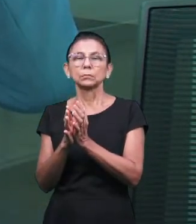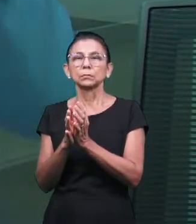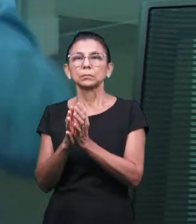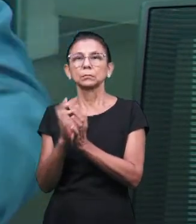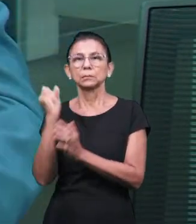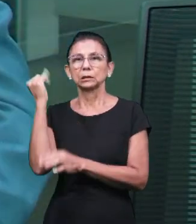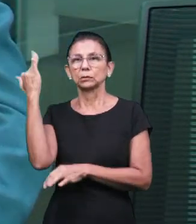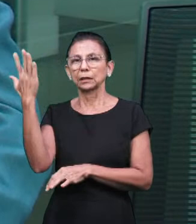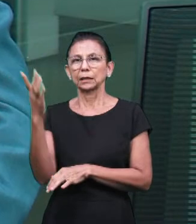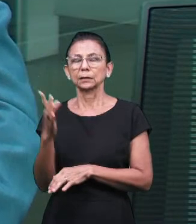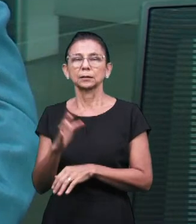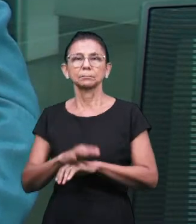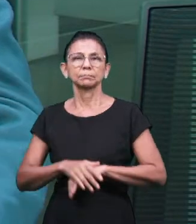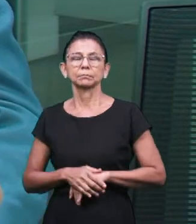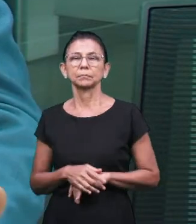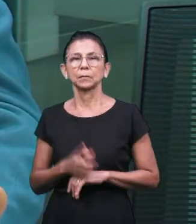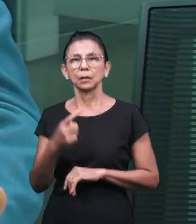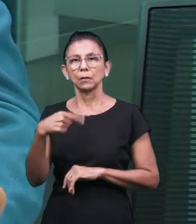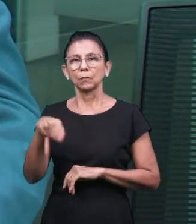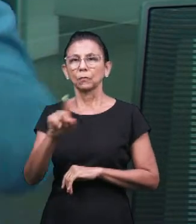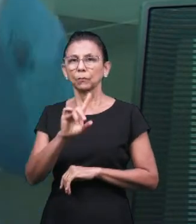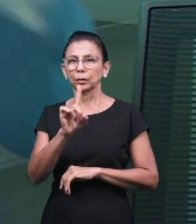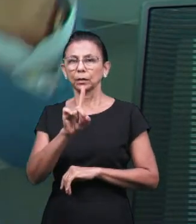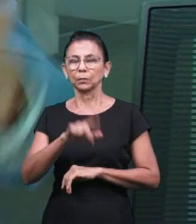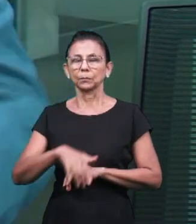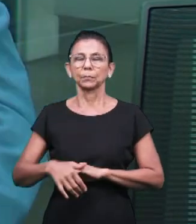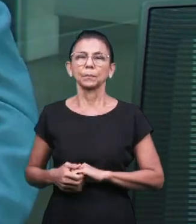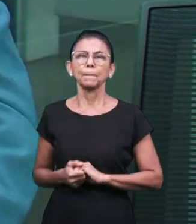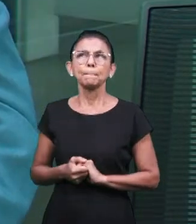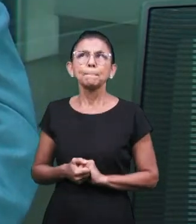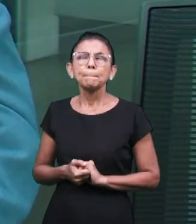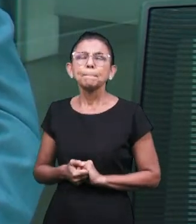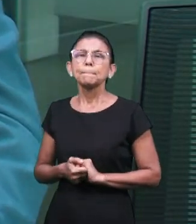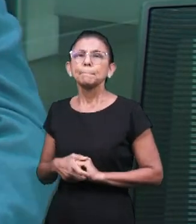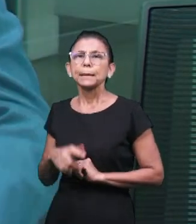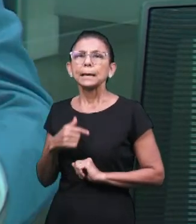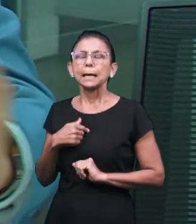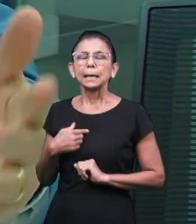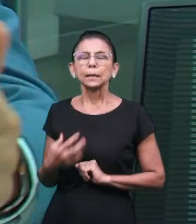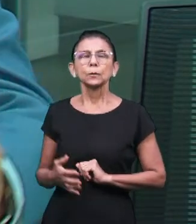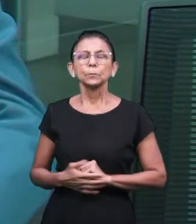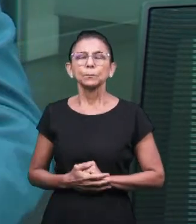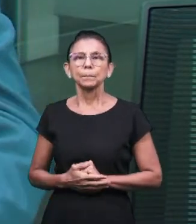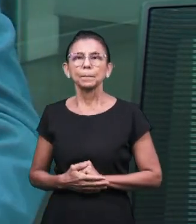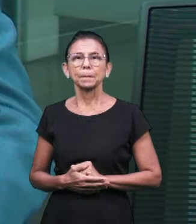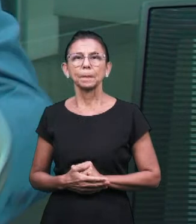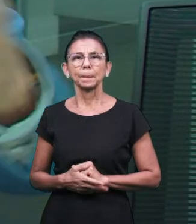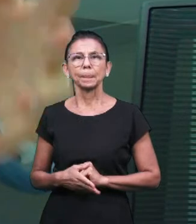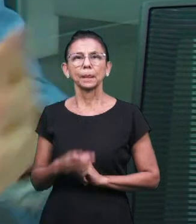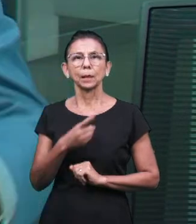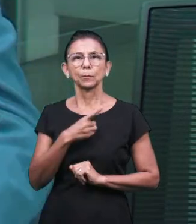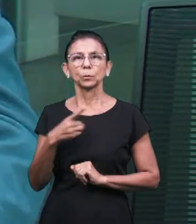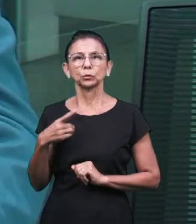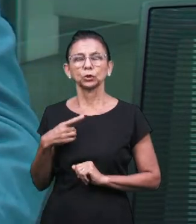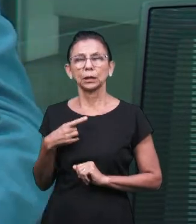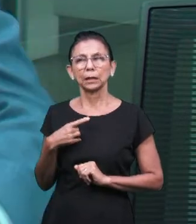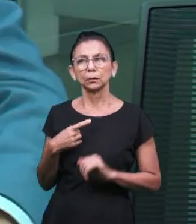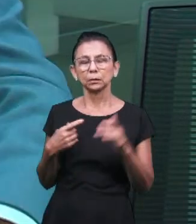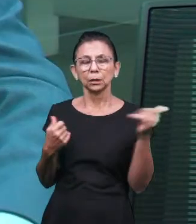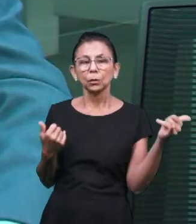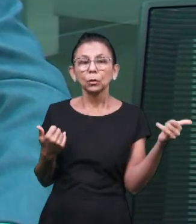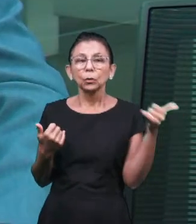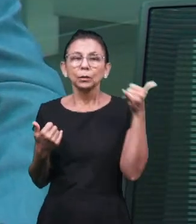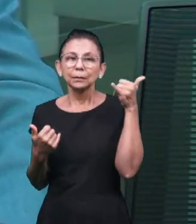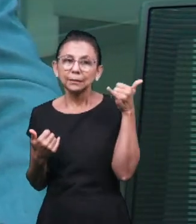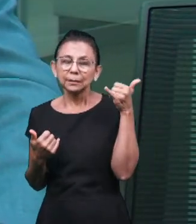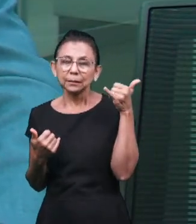não estava. Eu liguei para o diácono, houve um probleminha, ele não acordou, aquela coisa toda. Eu digo, mas